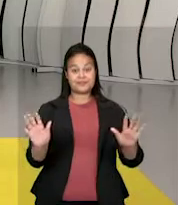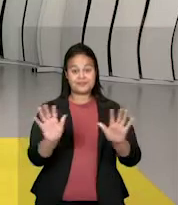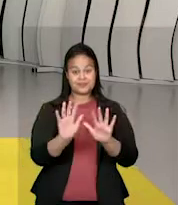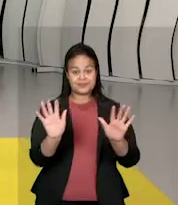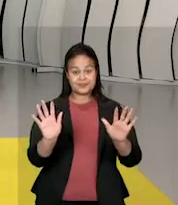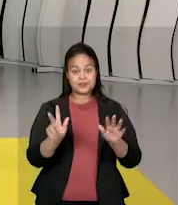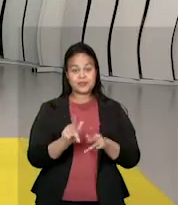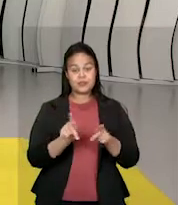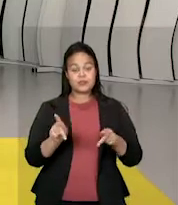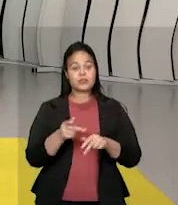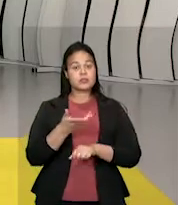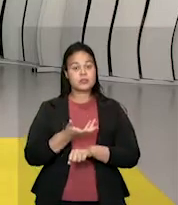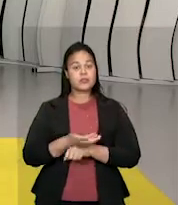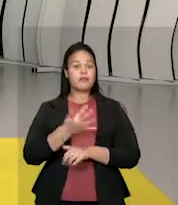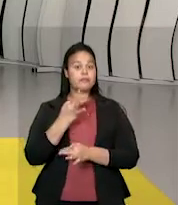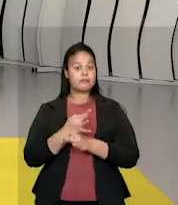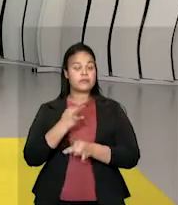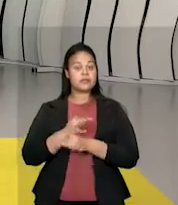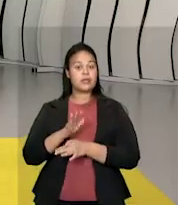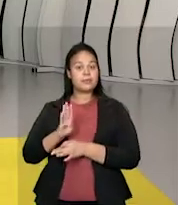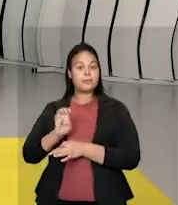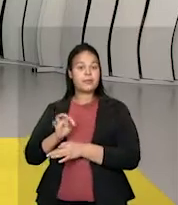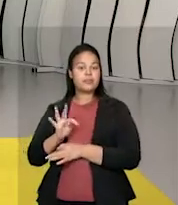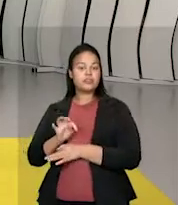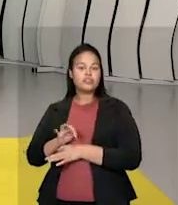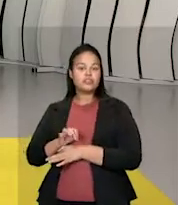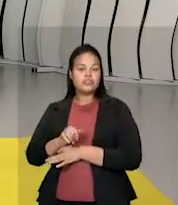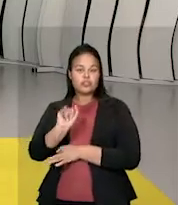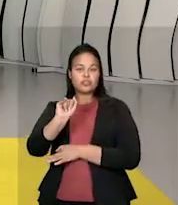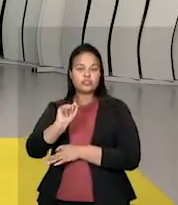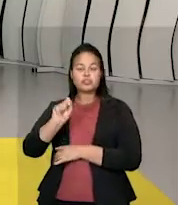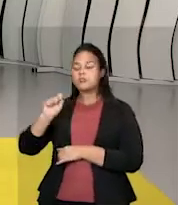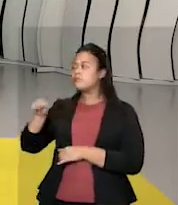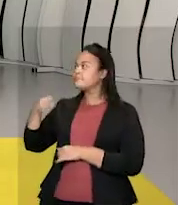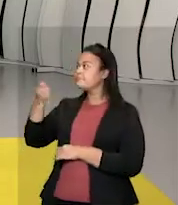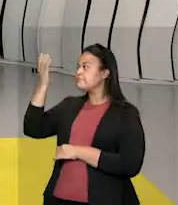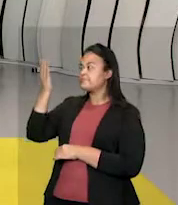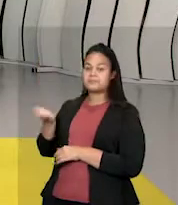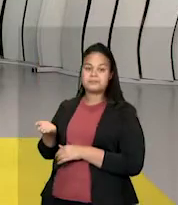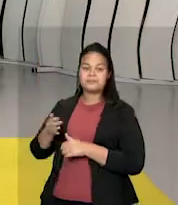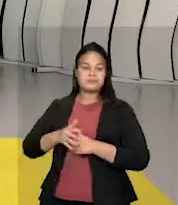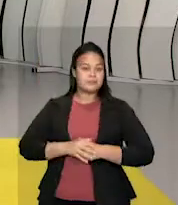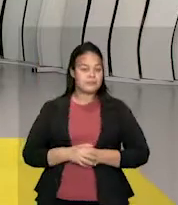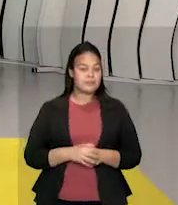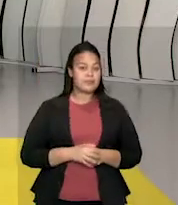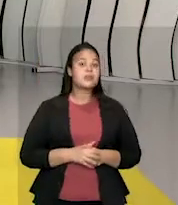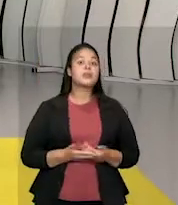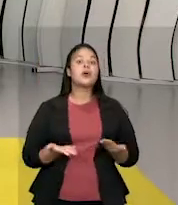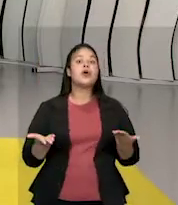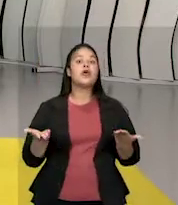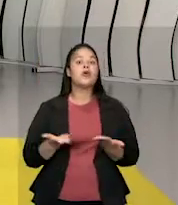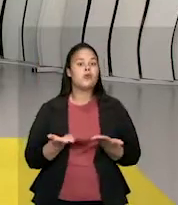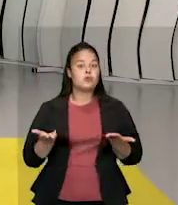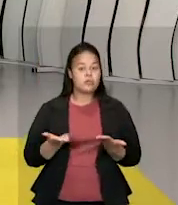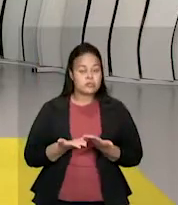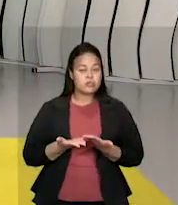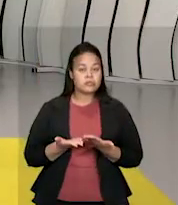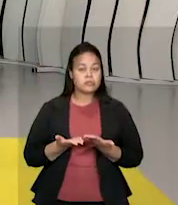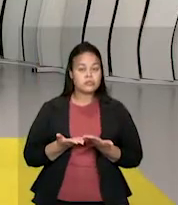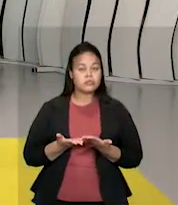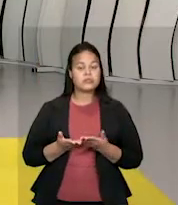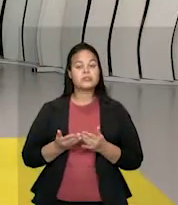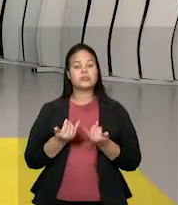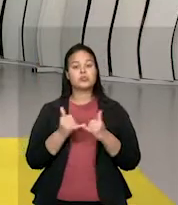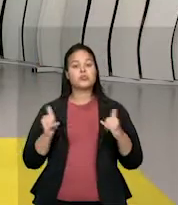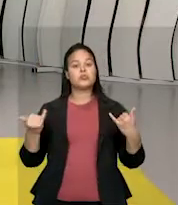eu sou professora de Física, Beth Carvalho, e esse é o meu sinal. A aula de hoje é sobre Circuitos